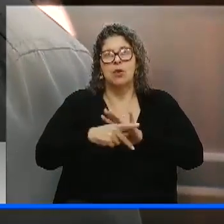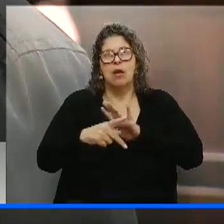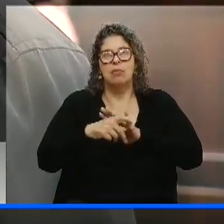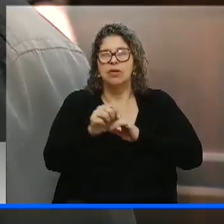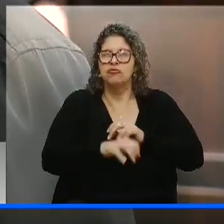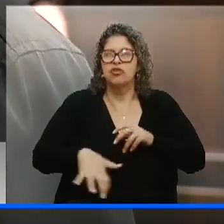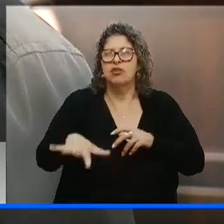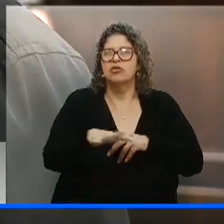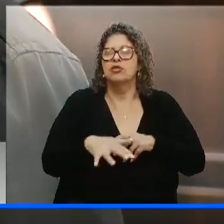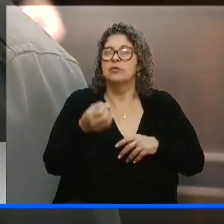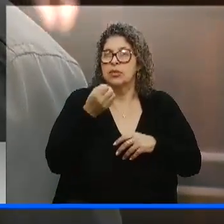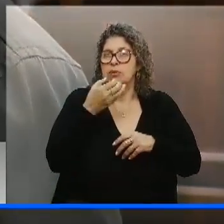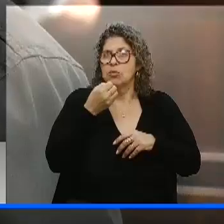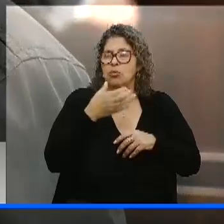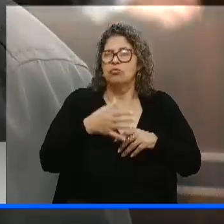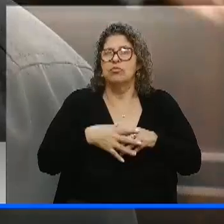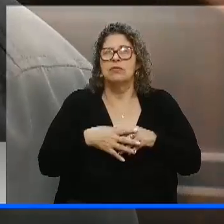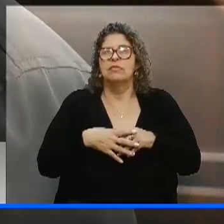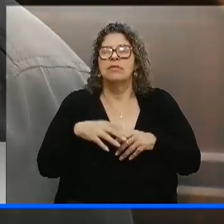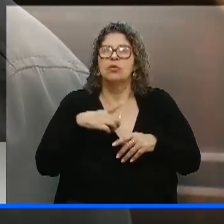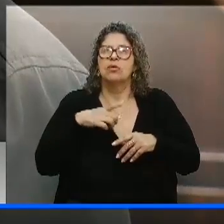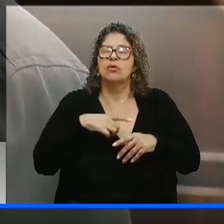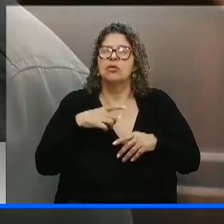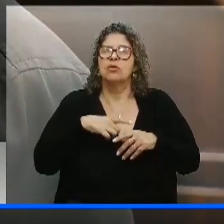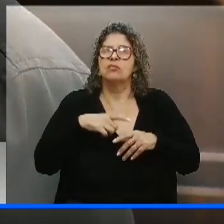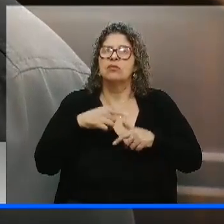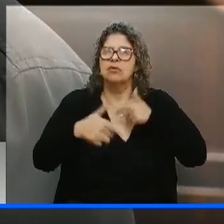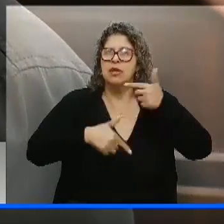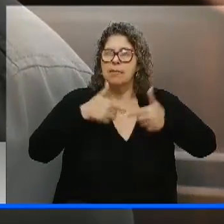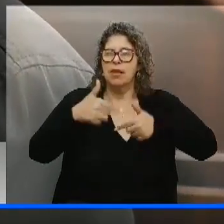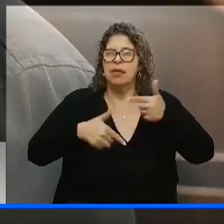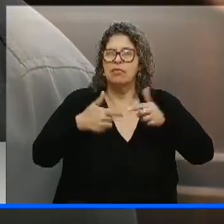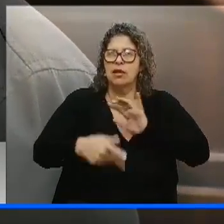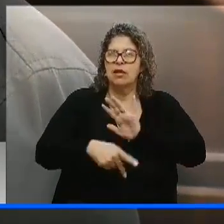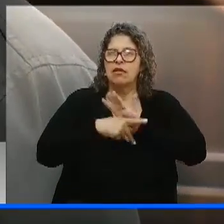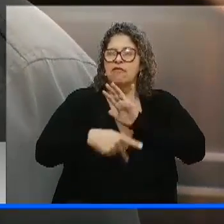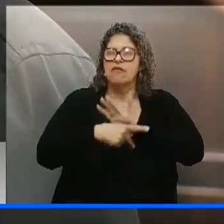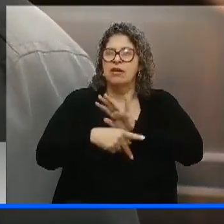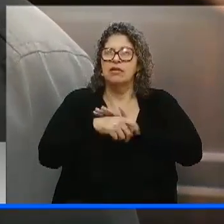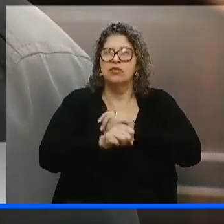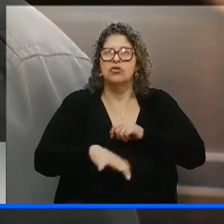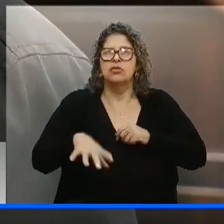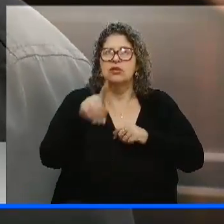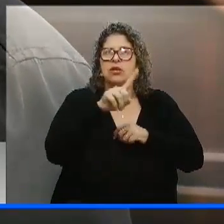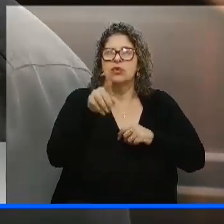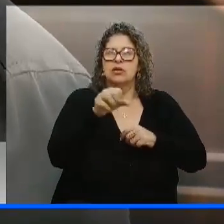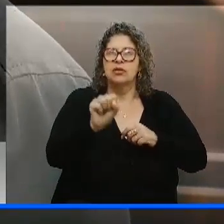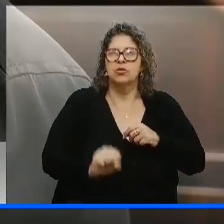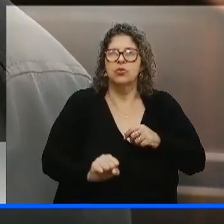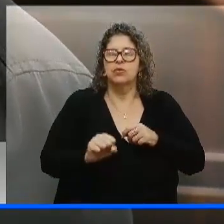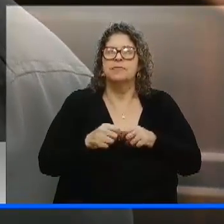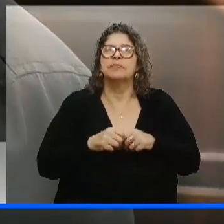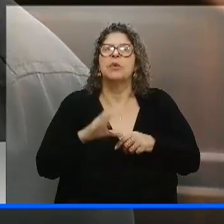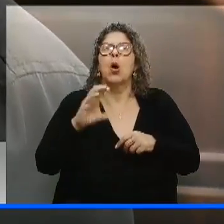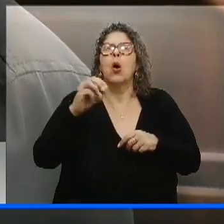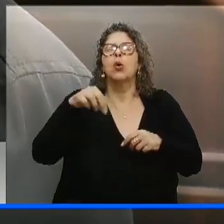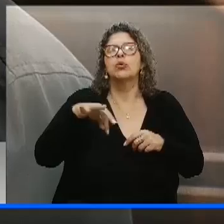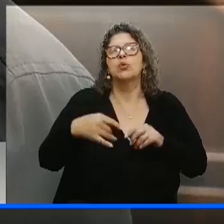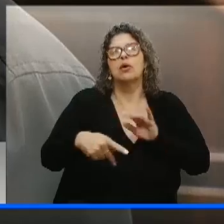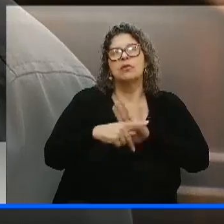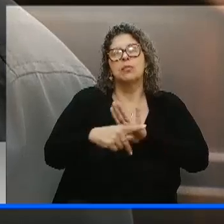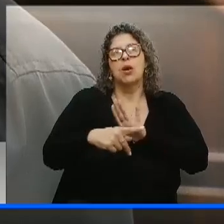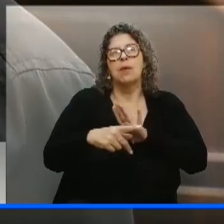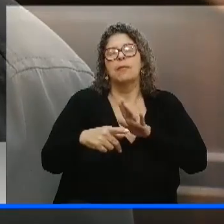isso é algo muito bom nós quando estive à frente da zona sul nós consigamos constitui o nosso consórcio público da região